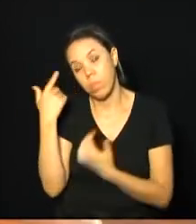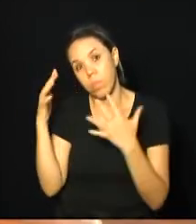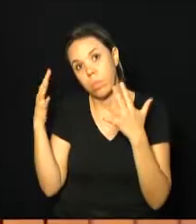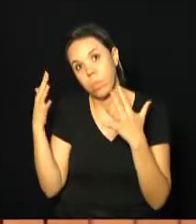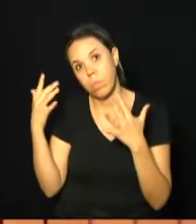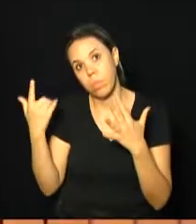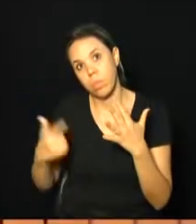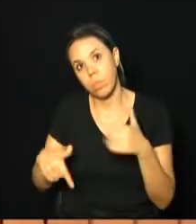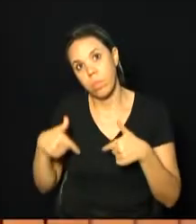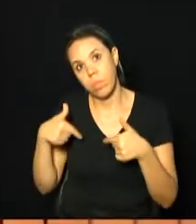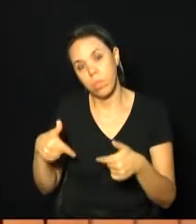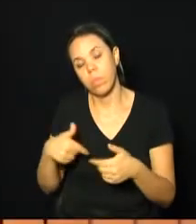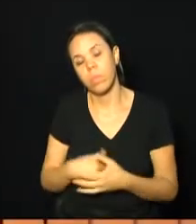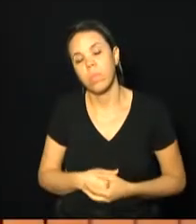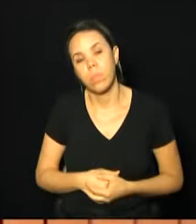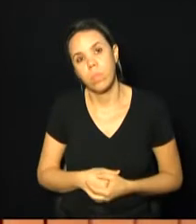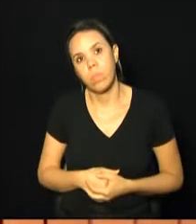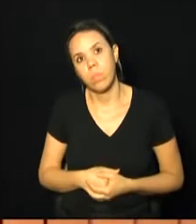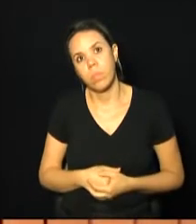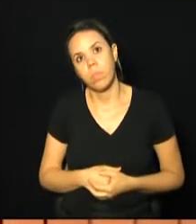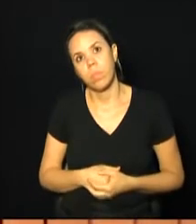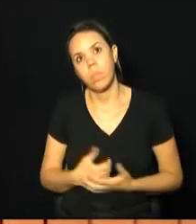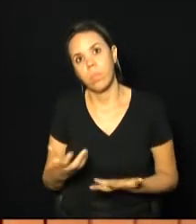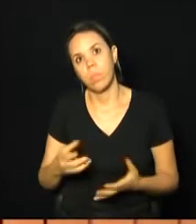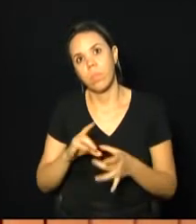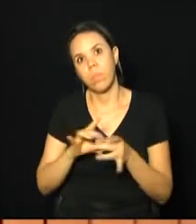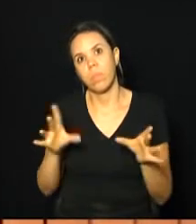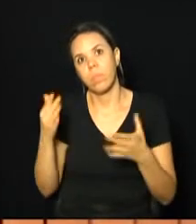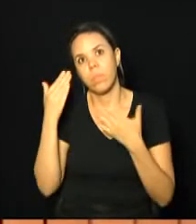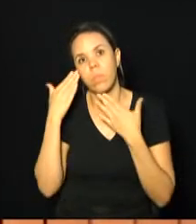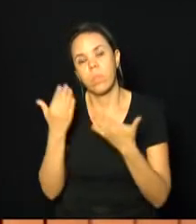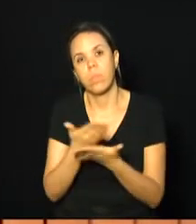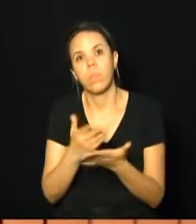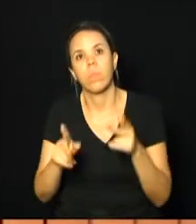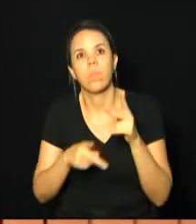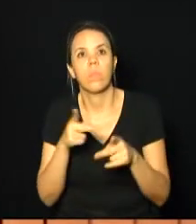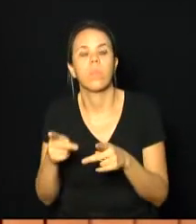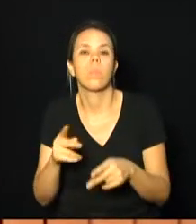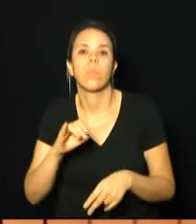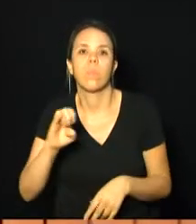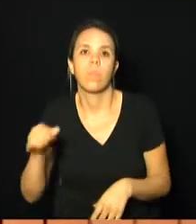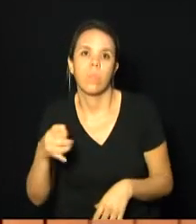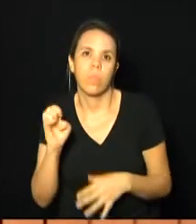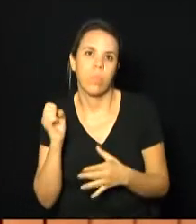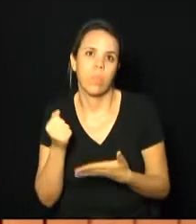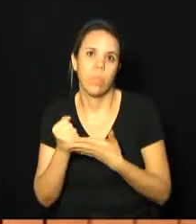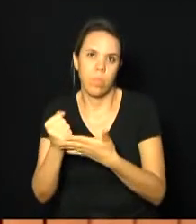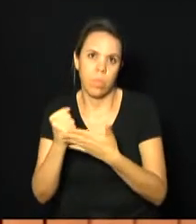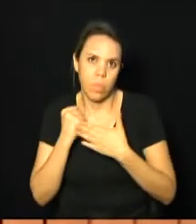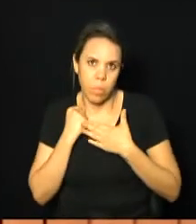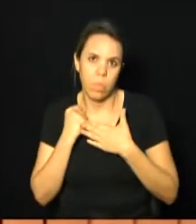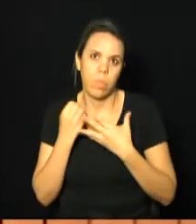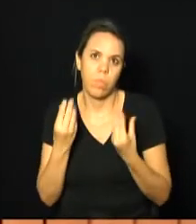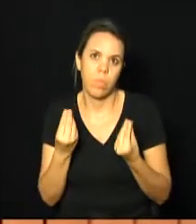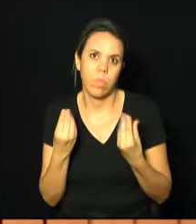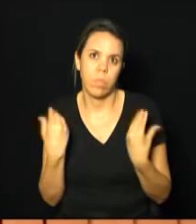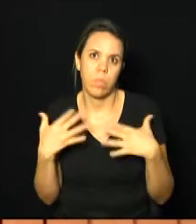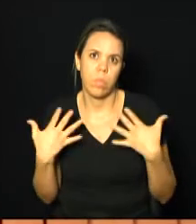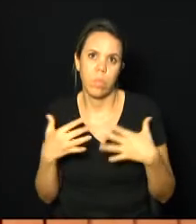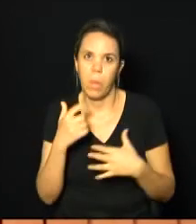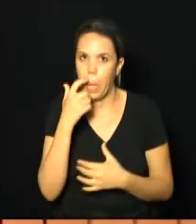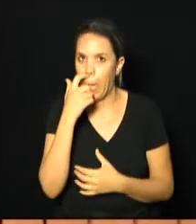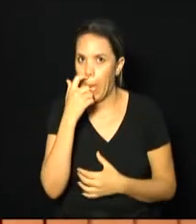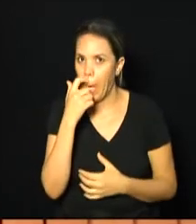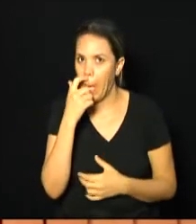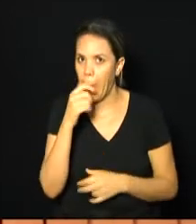uma vez pela iniciativa. Queria também deixar aqui meu agradecimento à população de Joaquim Egídio, que vem nos ajudando também muito forte.